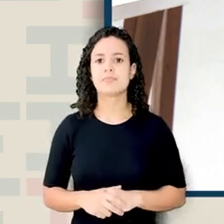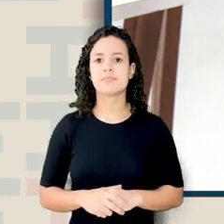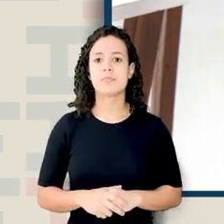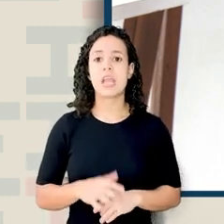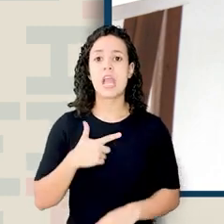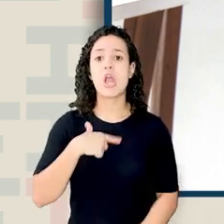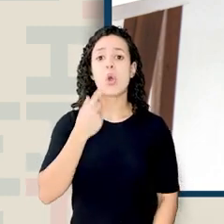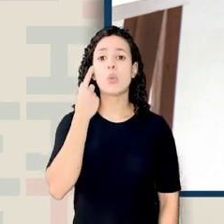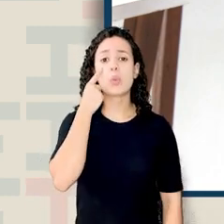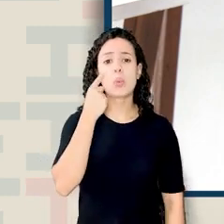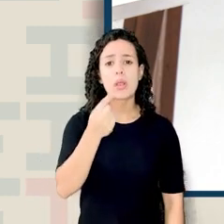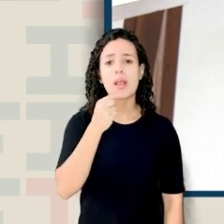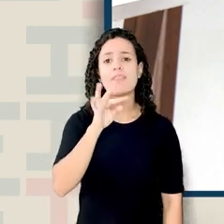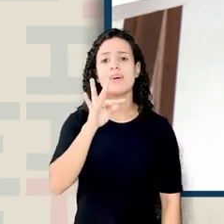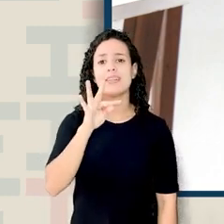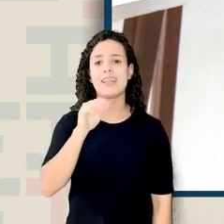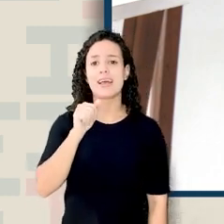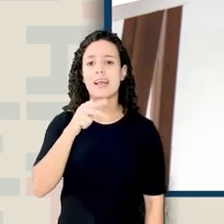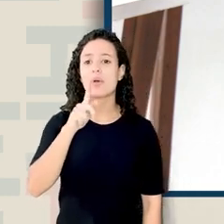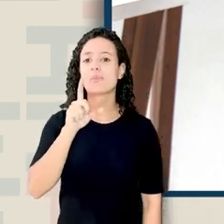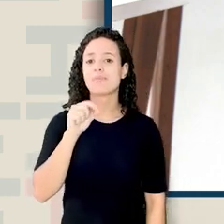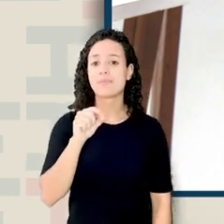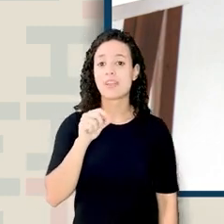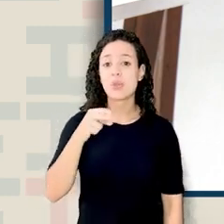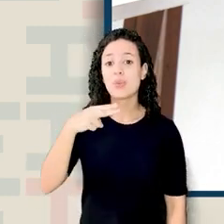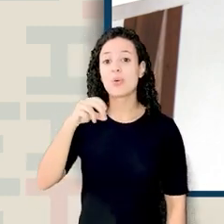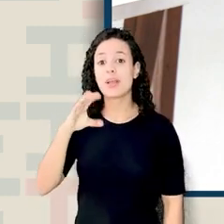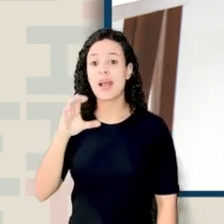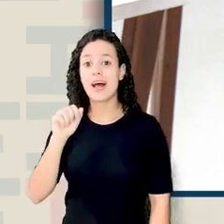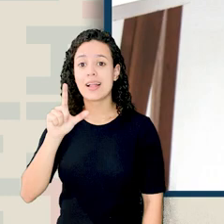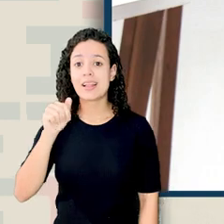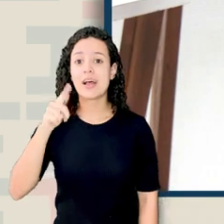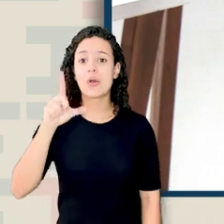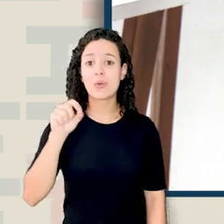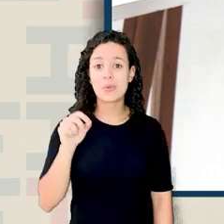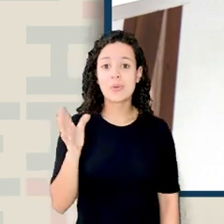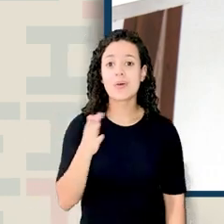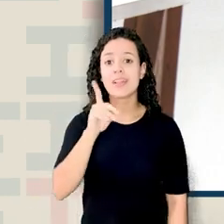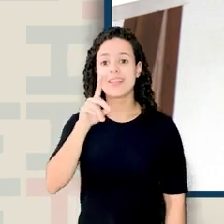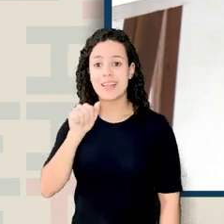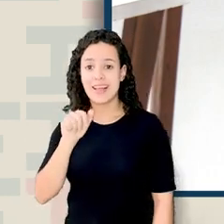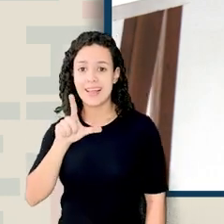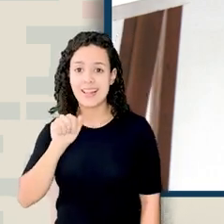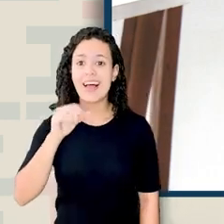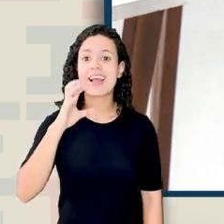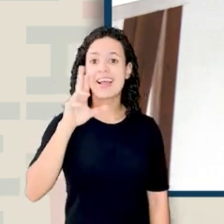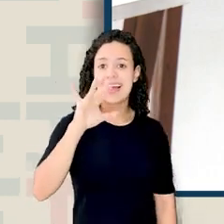Eu nunca vi calango-tango no calango da lacraia. Eu nunca vi calango-tango.